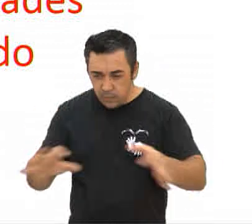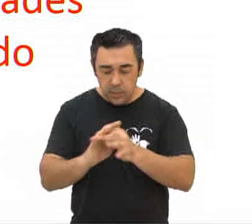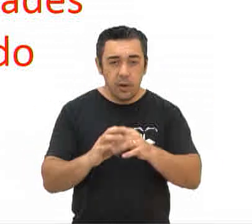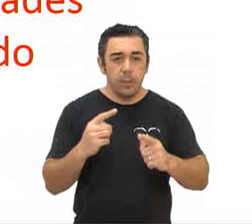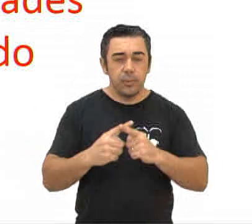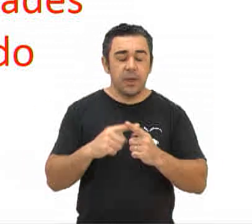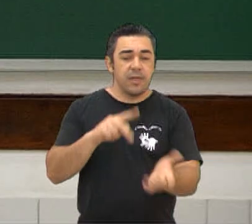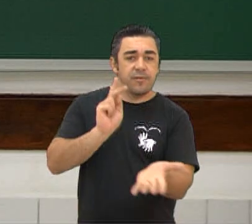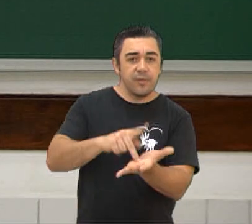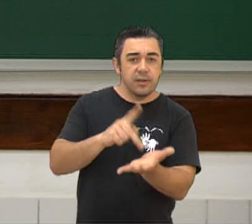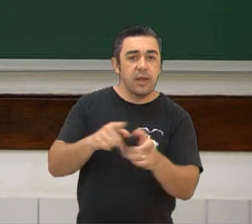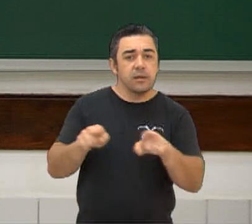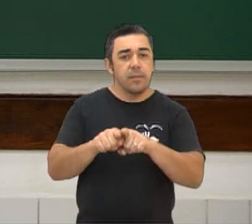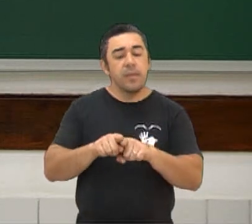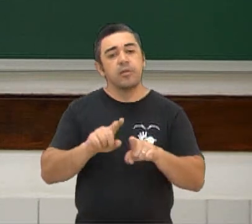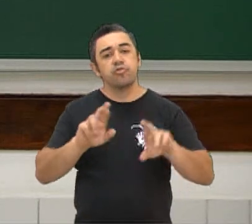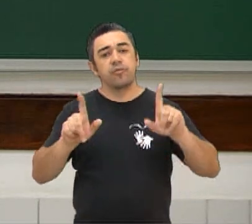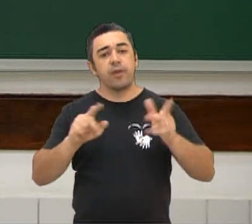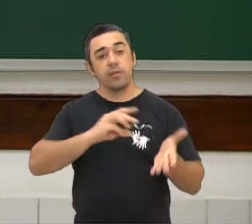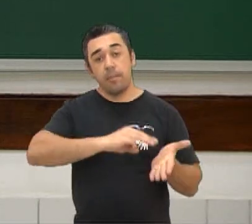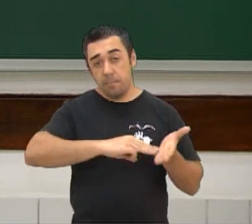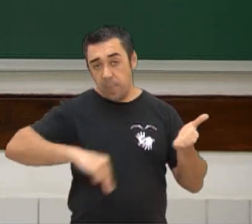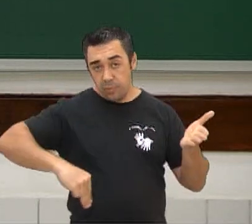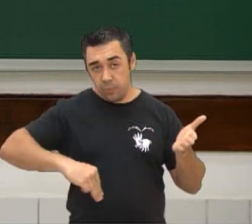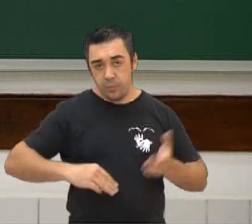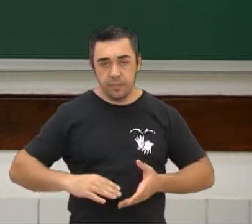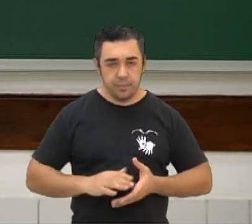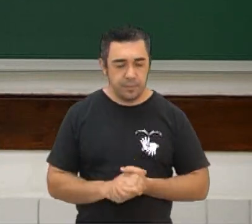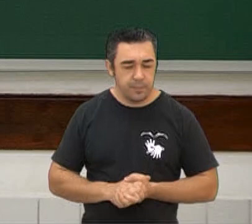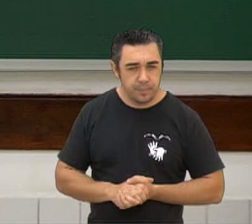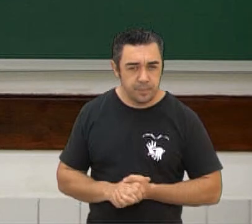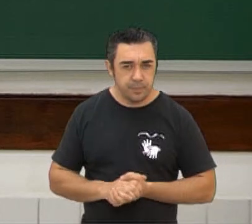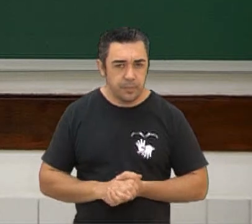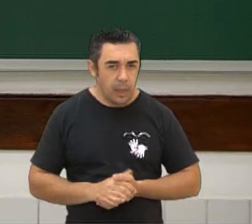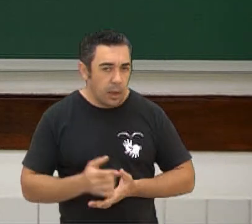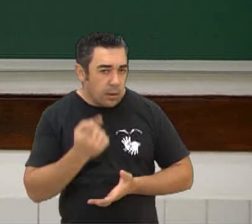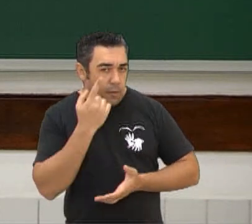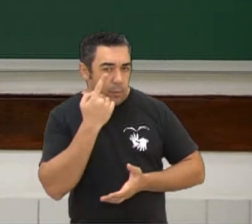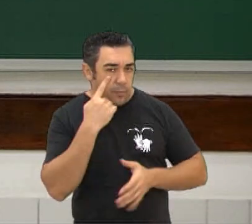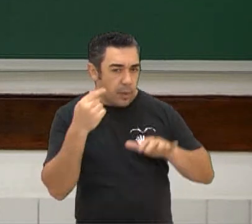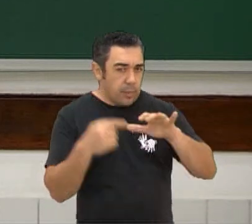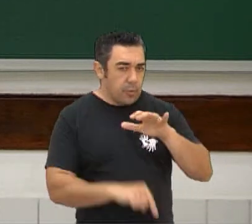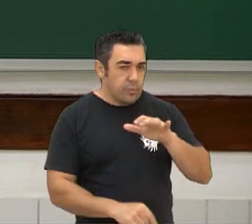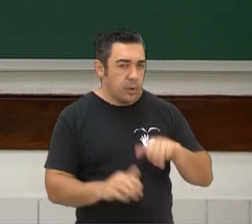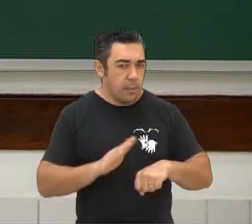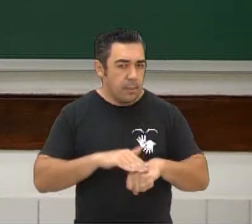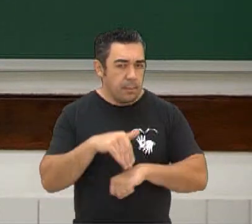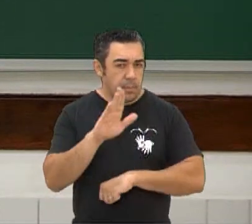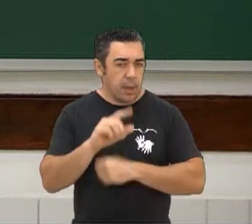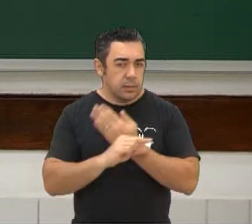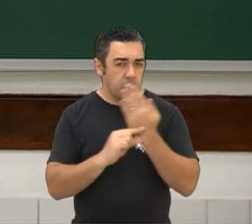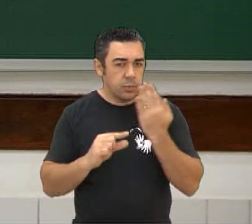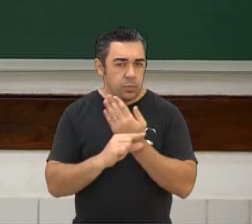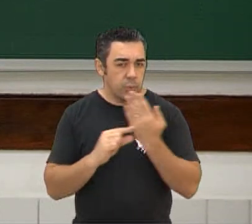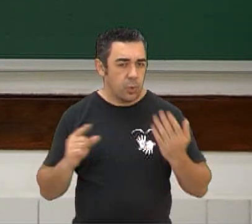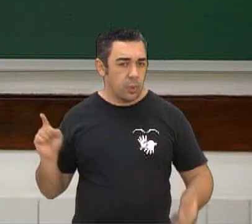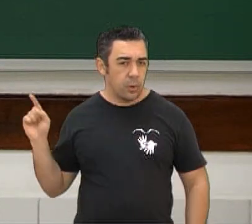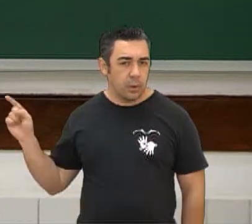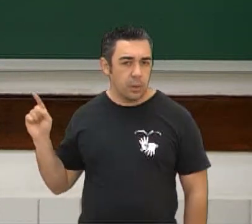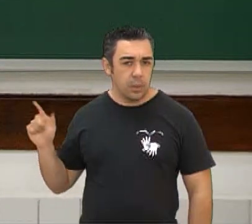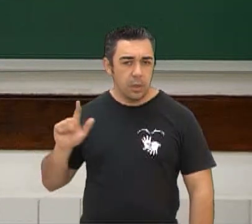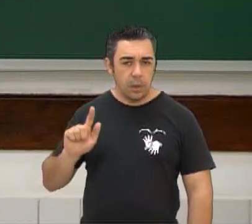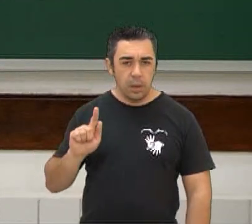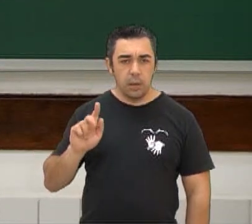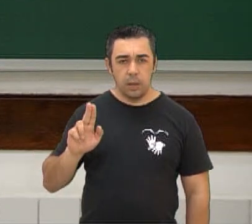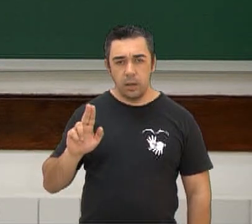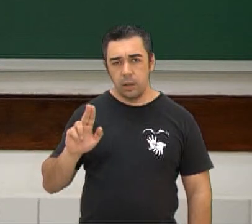dos métodos. Muito bem, vejamos um pouco mais desse Guilherme e por que ele está insistindo